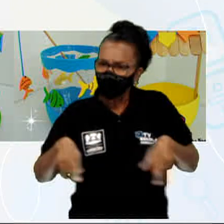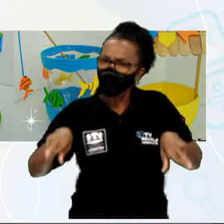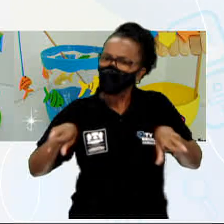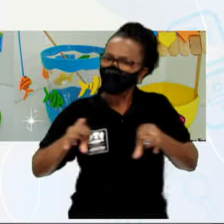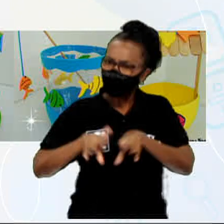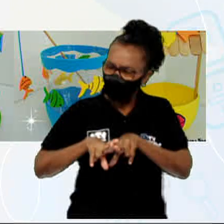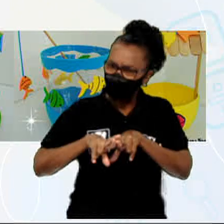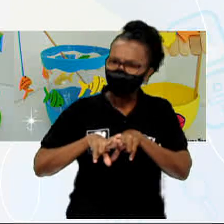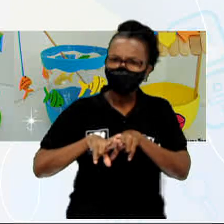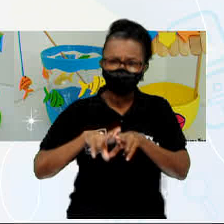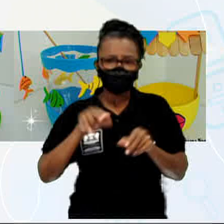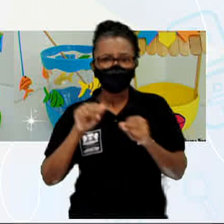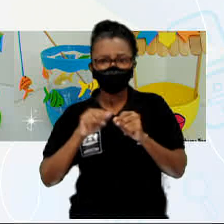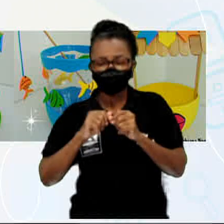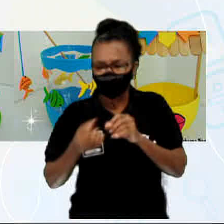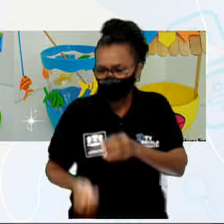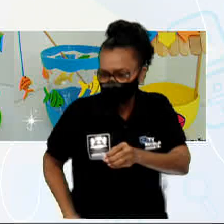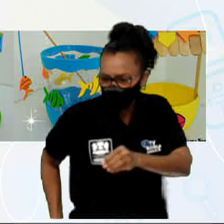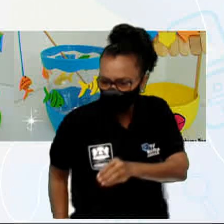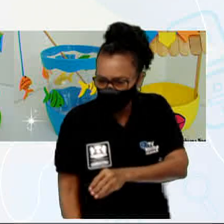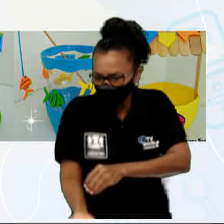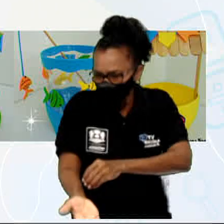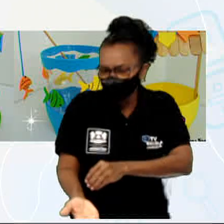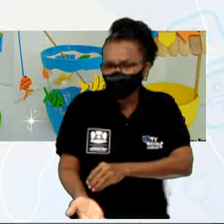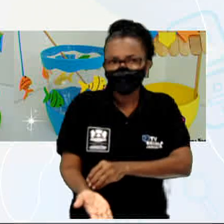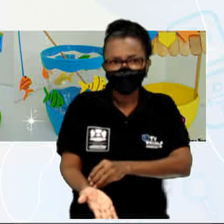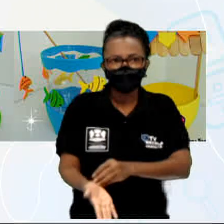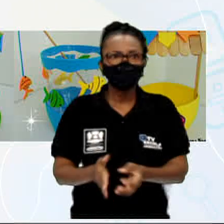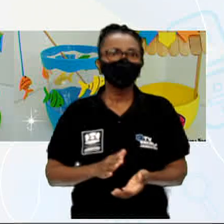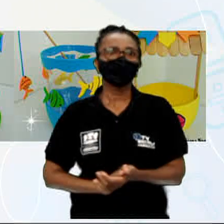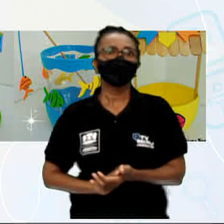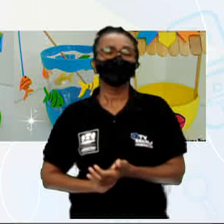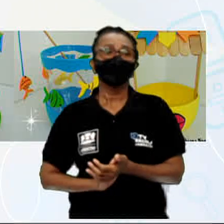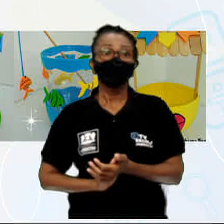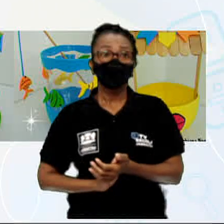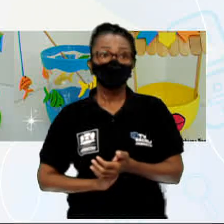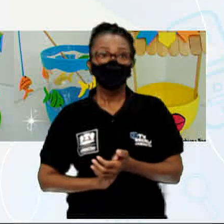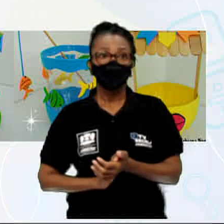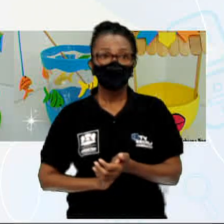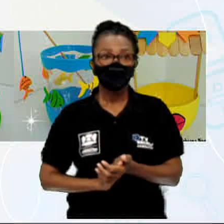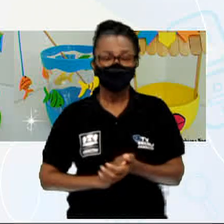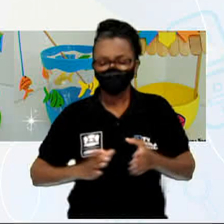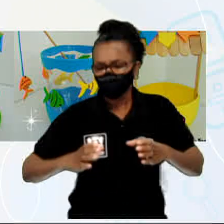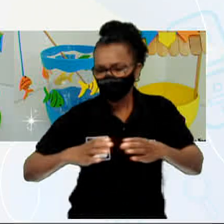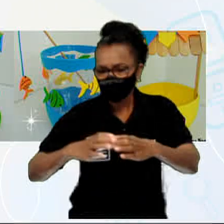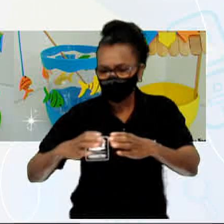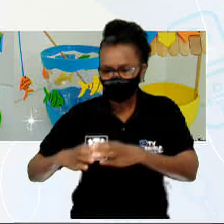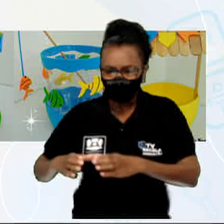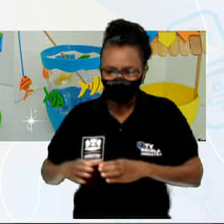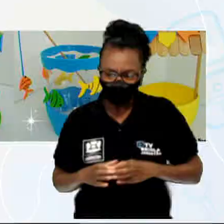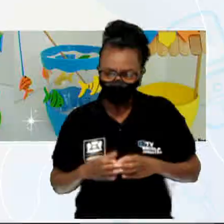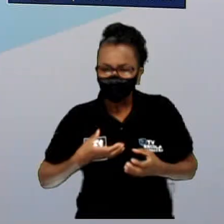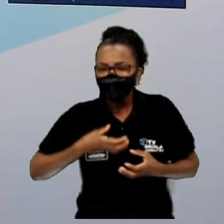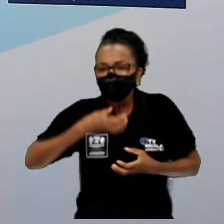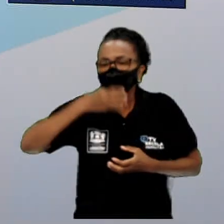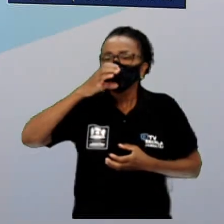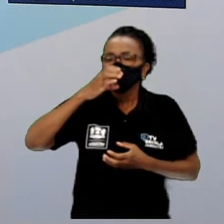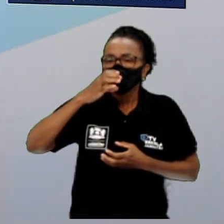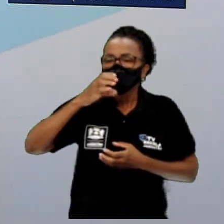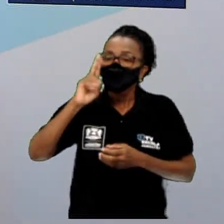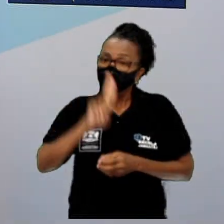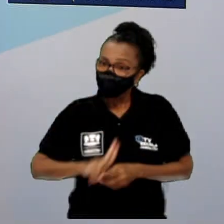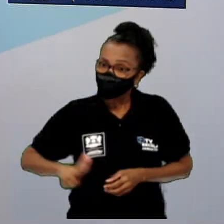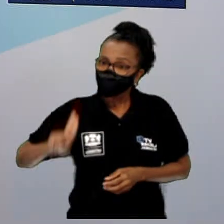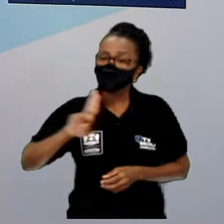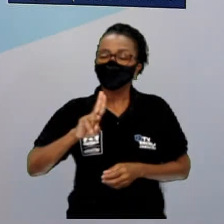garrafas PET para fazer um joguinho de boliche. Aqui os potinhos de iogurte foram utilizados para fazer